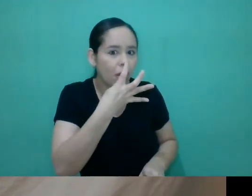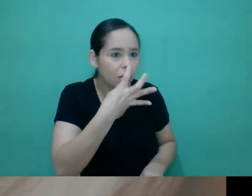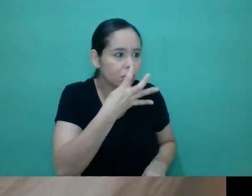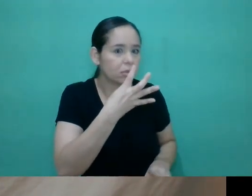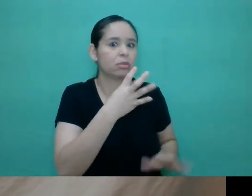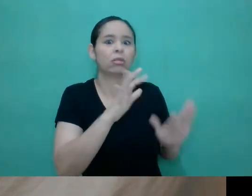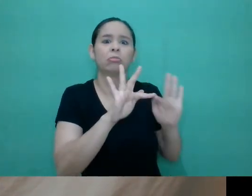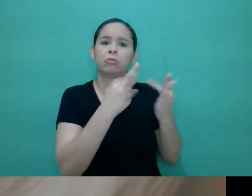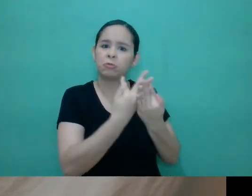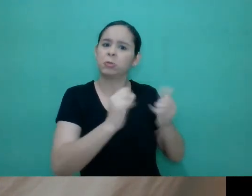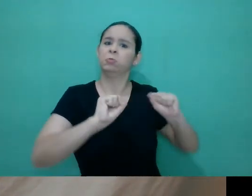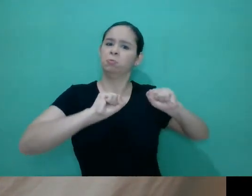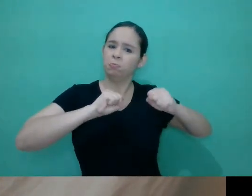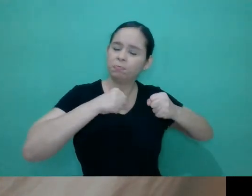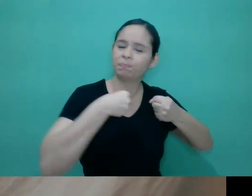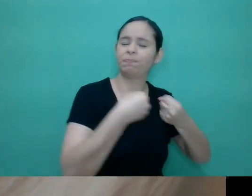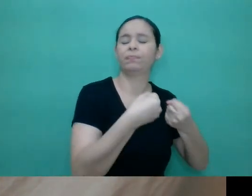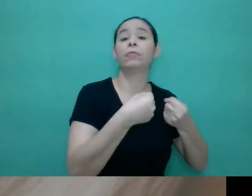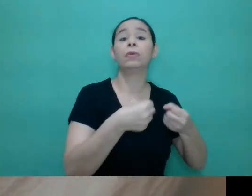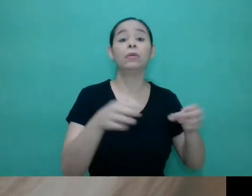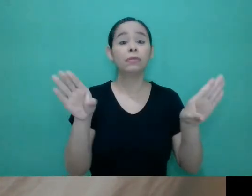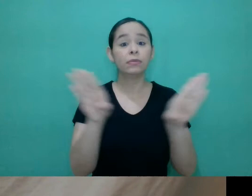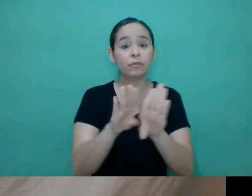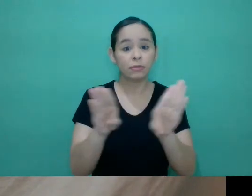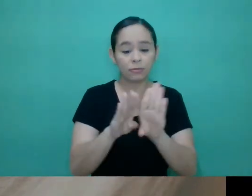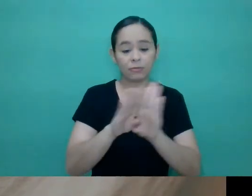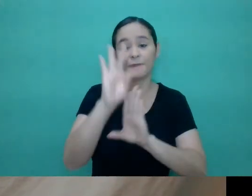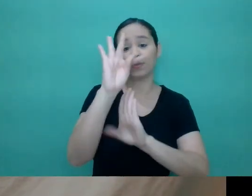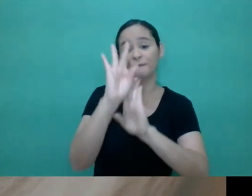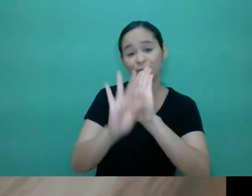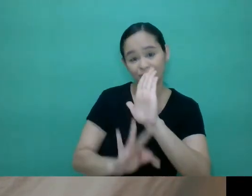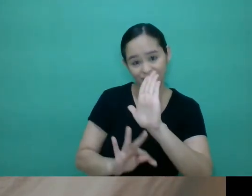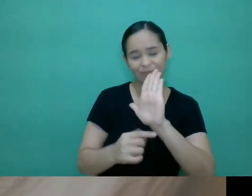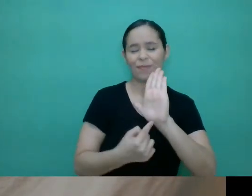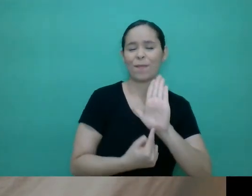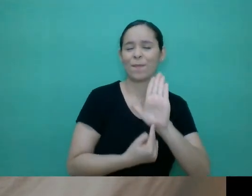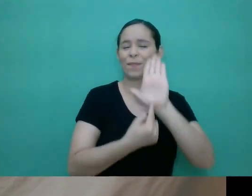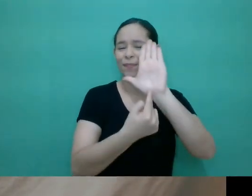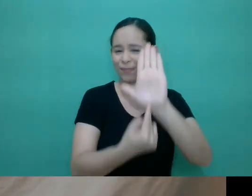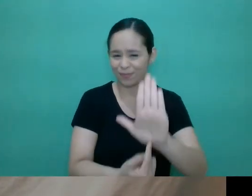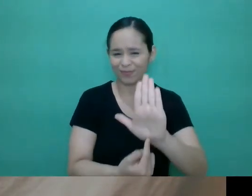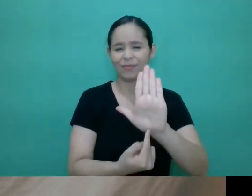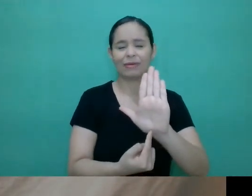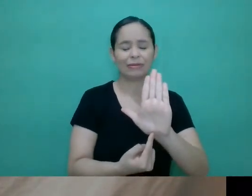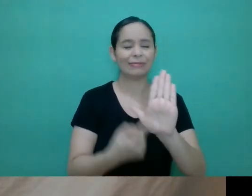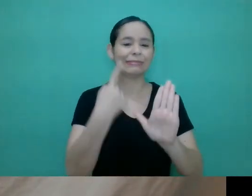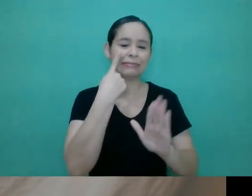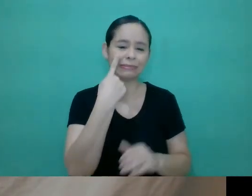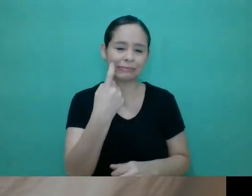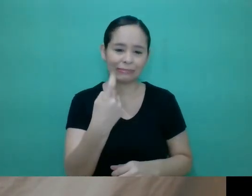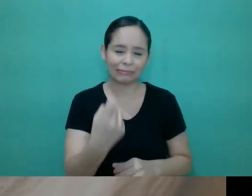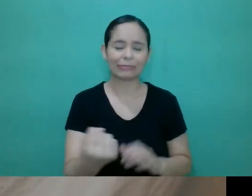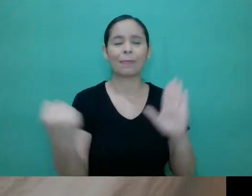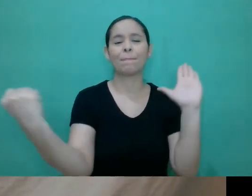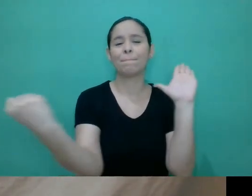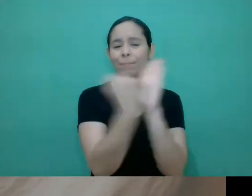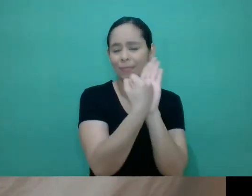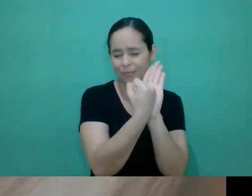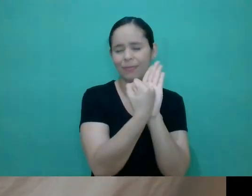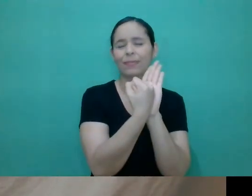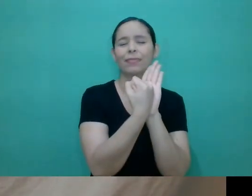É interessante notar que esse texto lembra muito um outro texto de um autor marroquino,